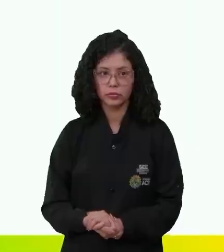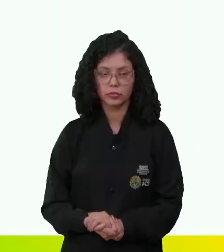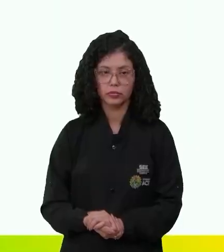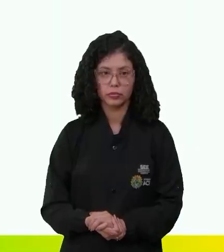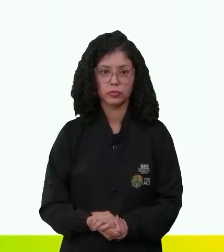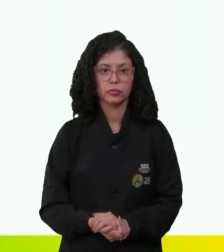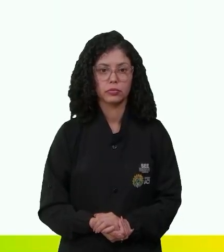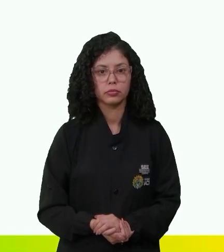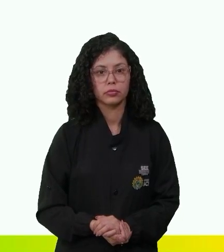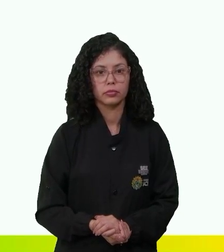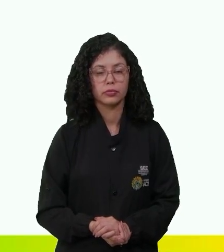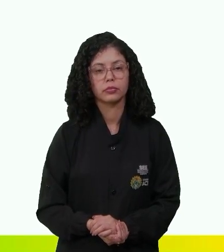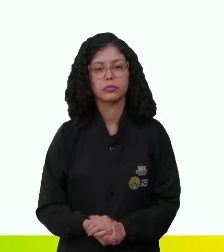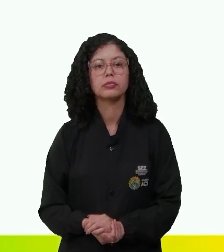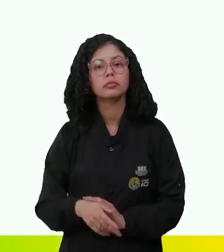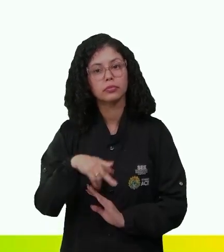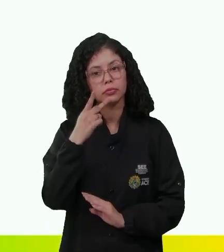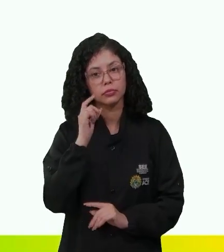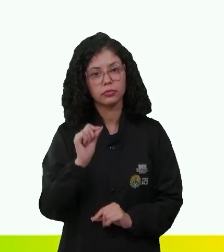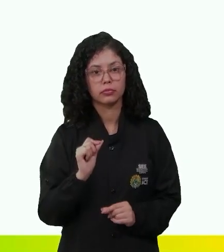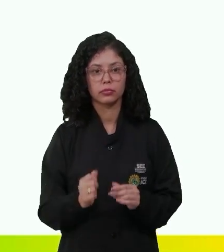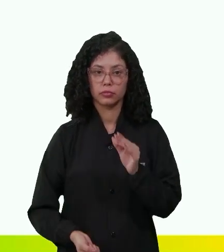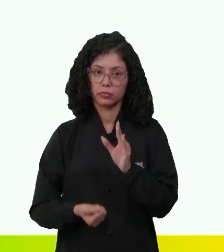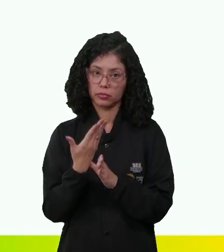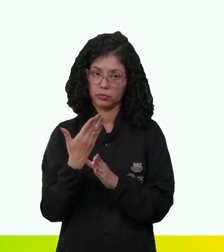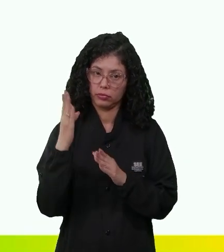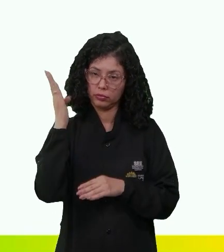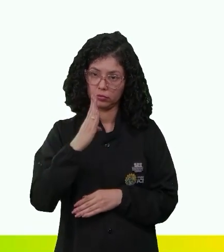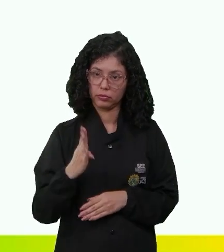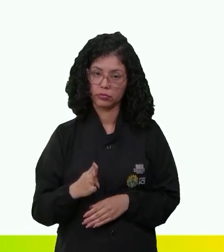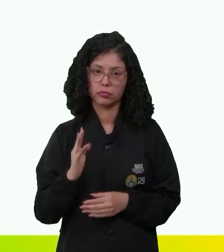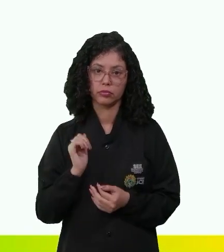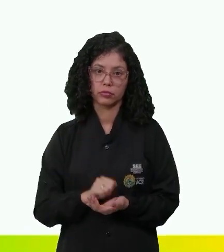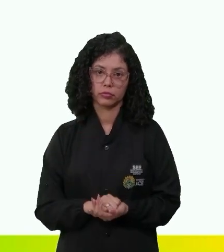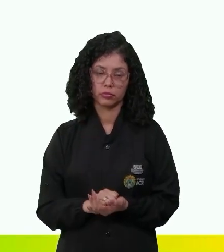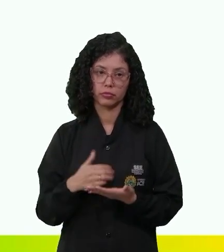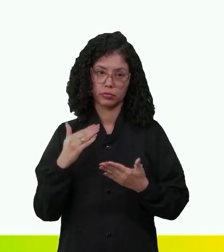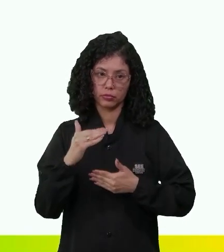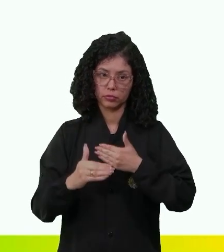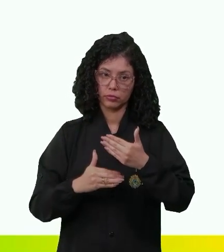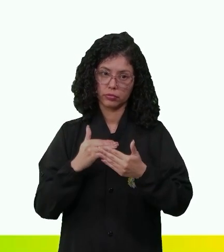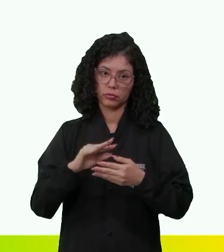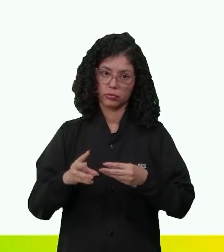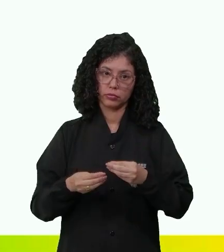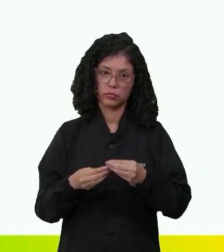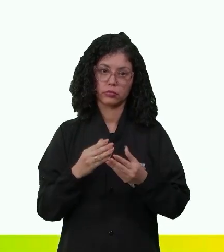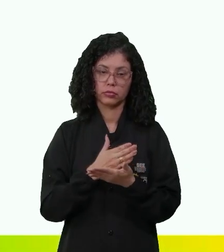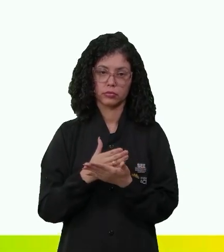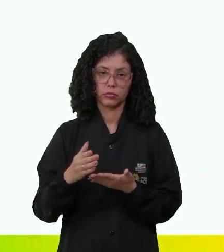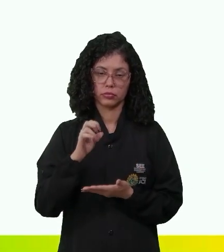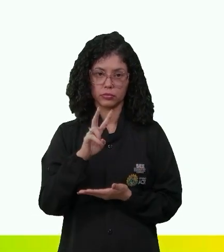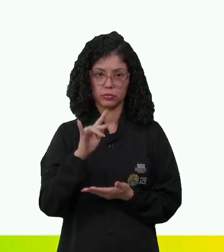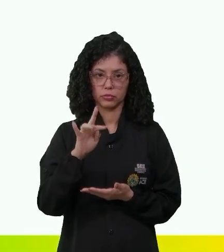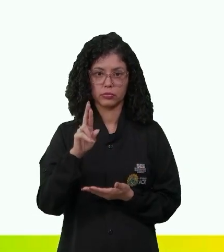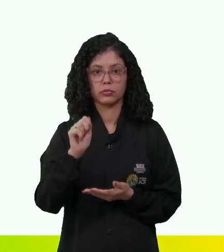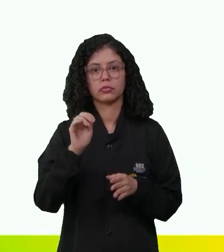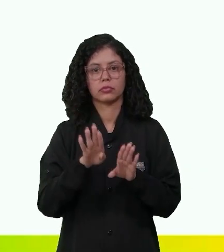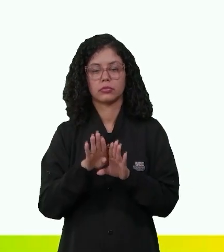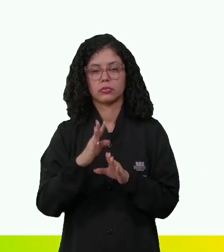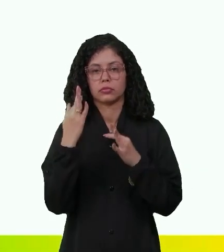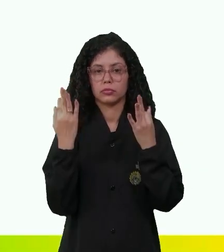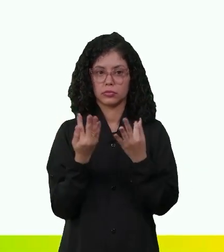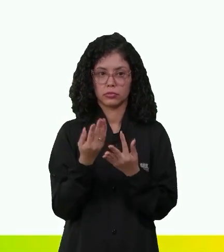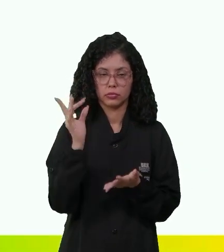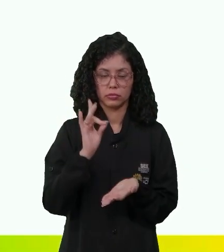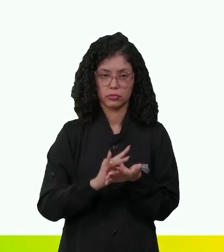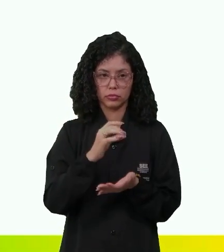nossa aula, eu gostaria de dizer que a formação do Estado brasileiro foi um processo complexo, que iniciou com a vinda da